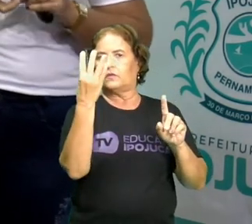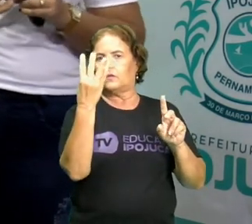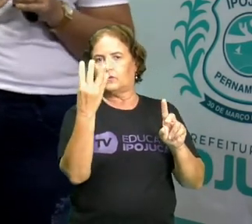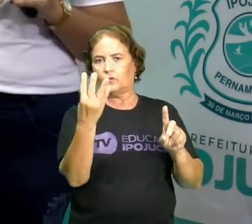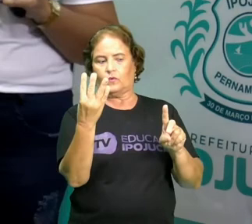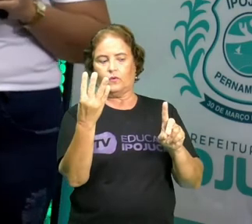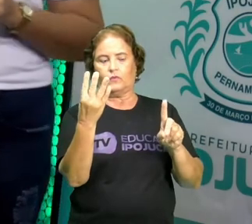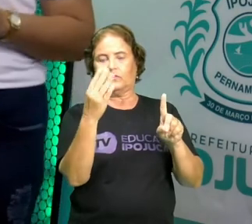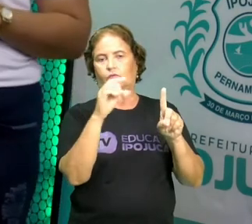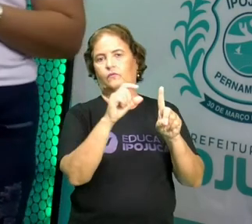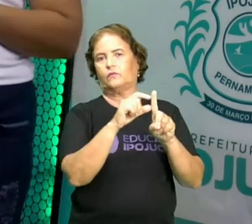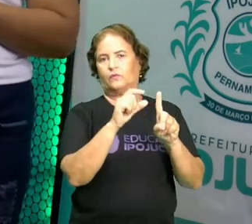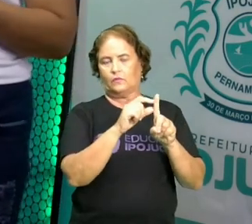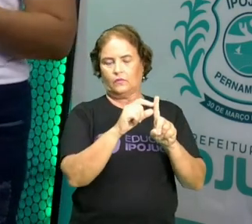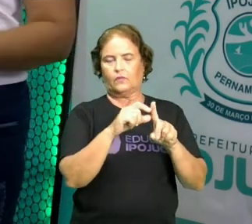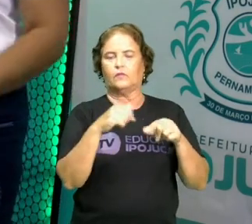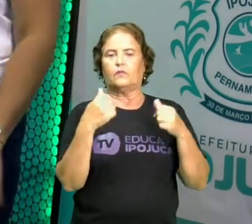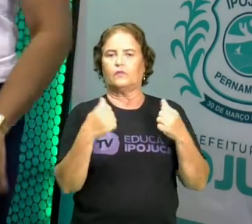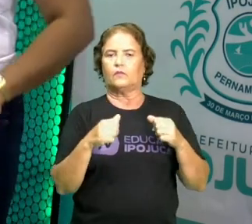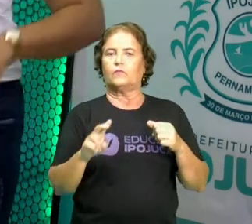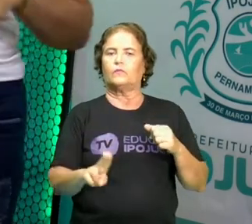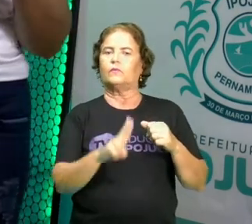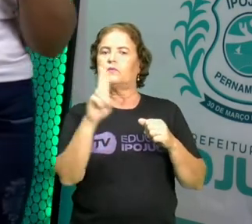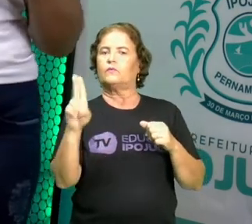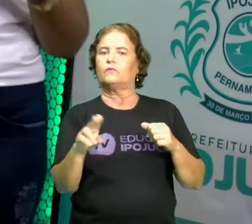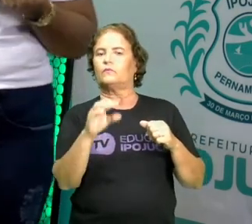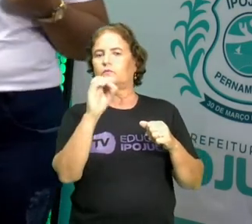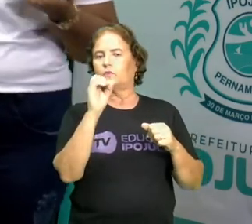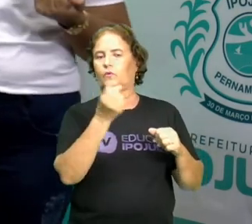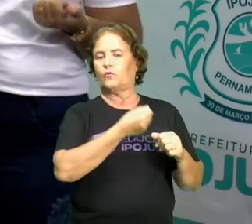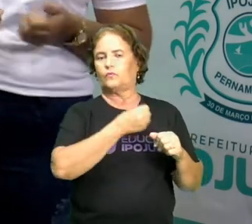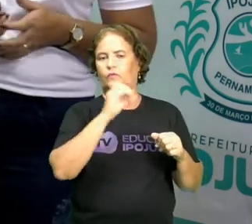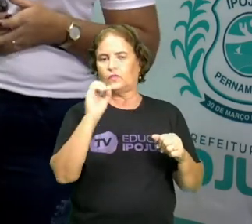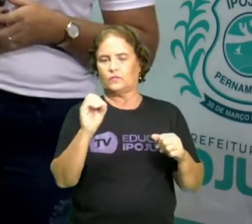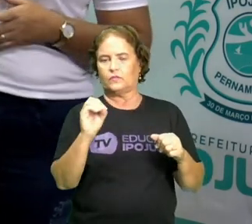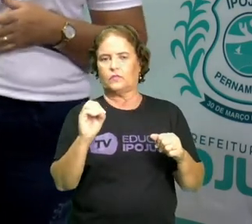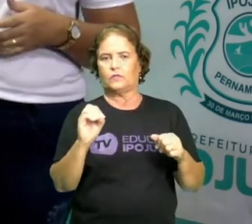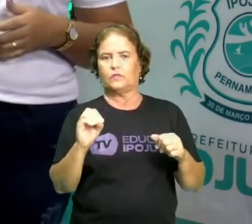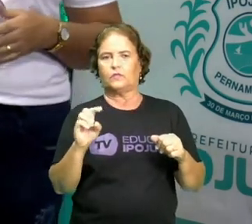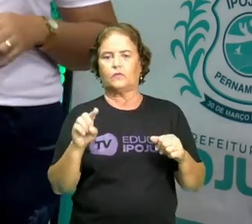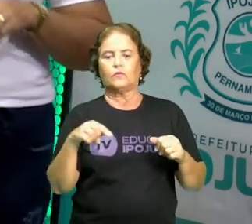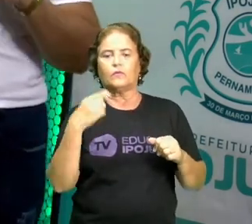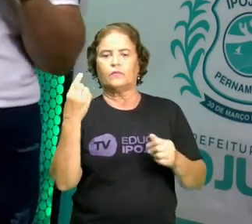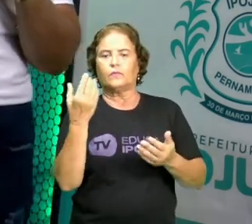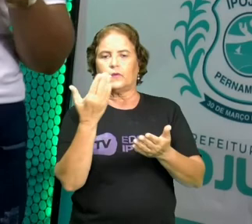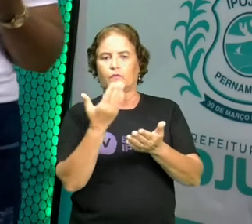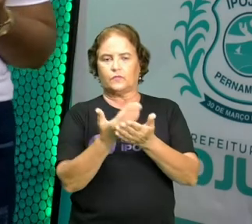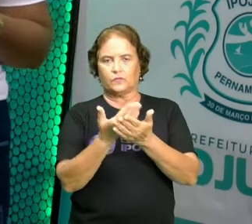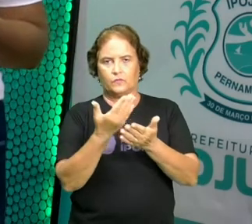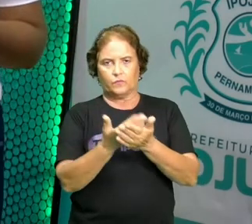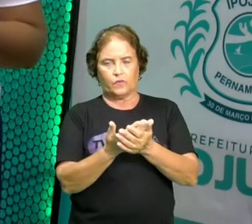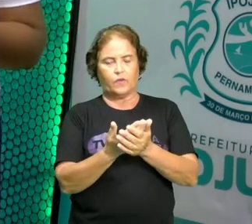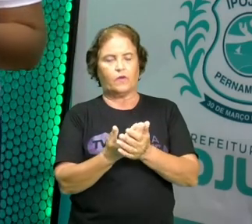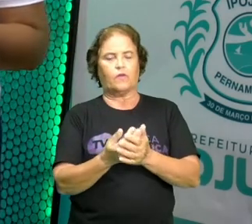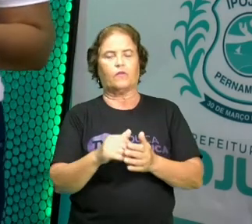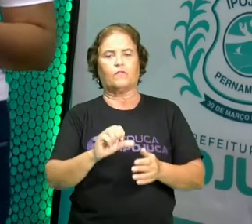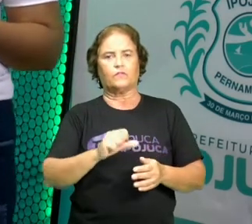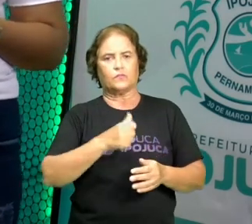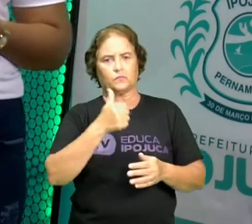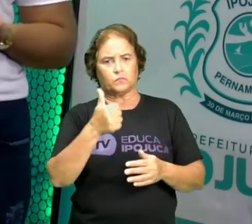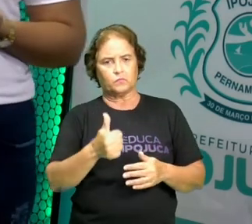também com o número 0, tá certo? Essas dicas aqui vocês guardem direitinho, que na próxima aula vai servir bastante para